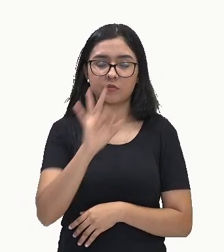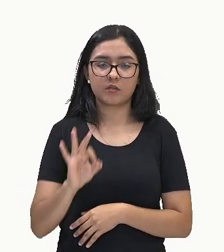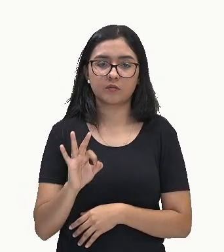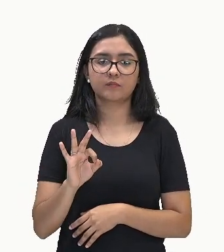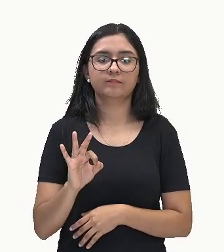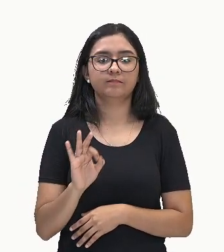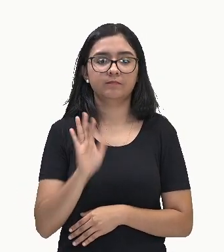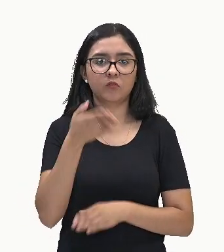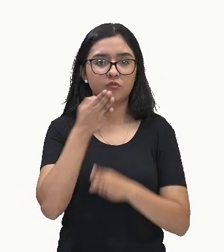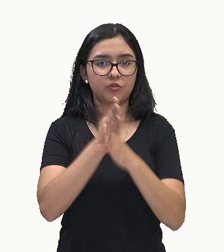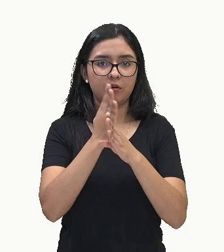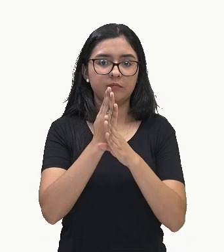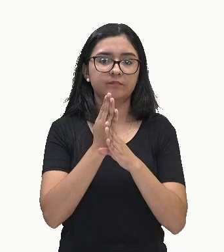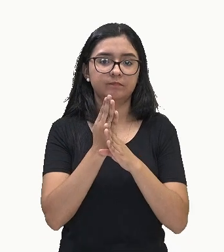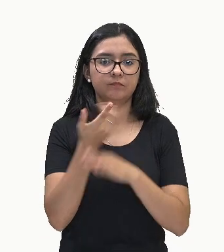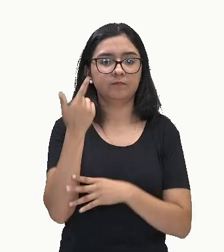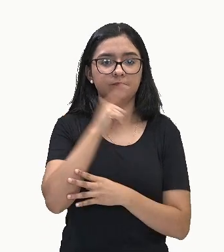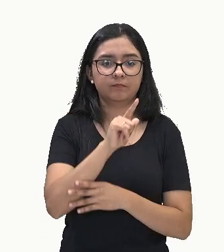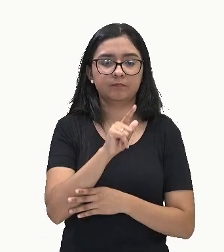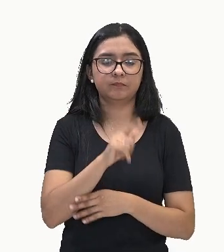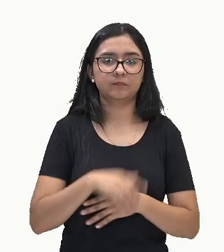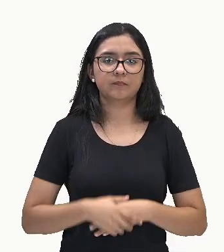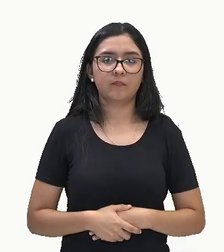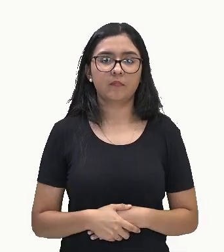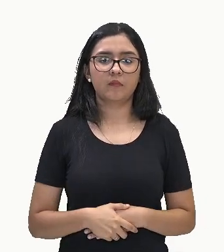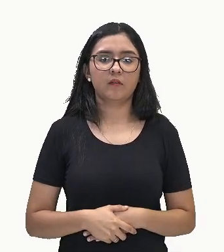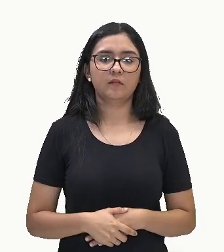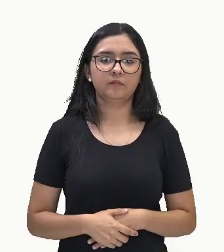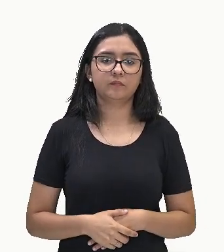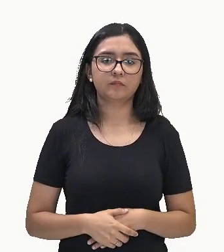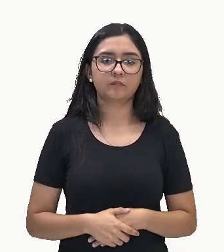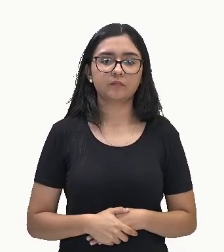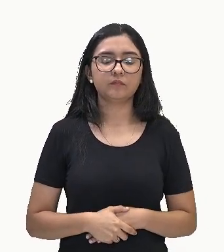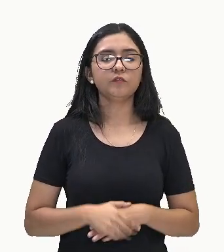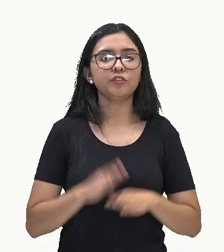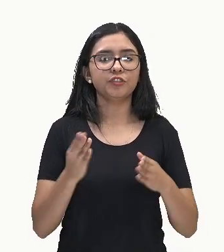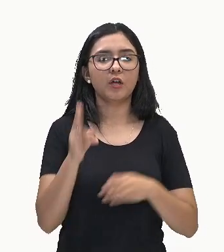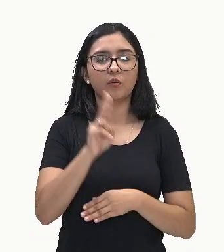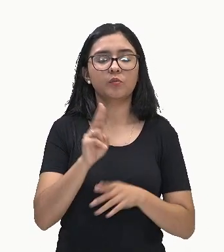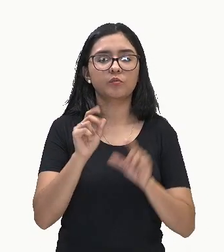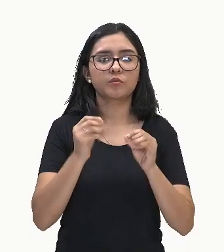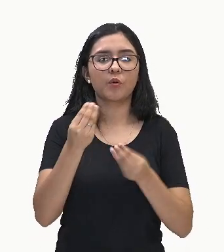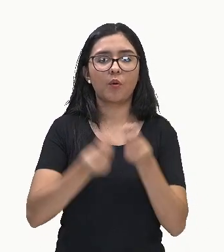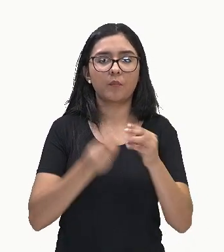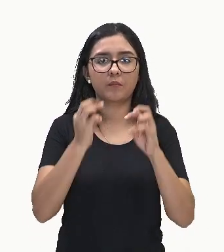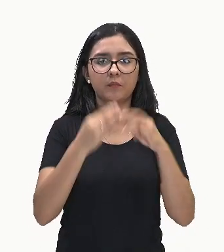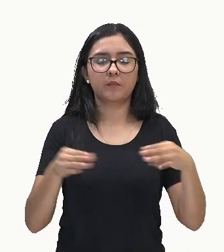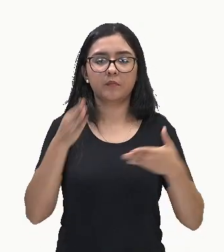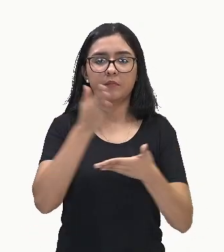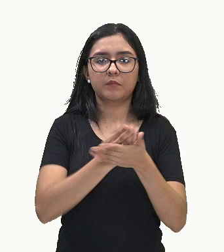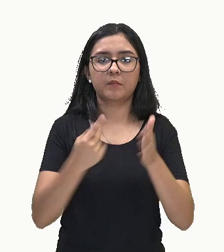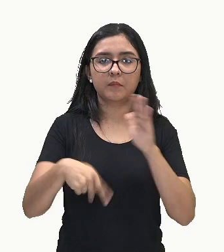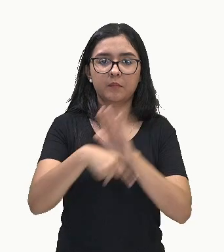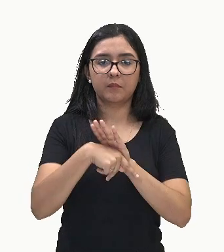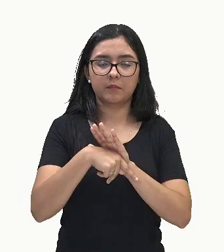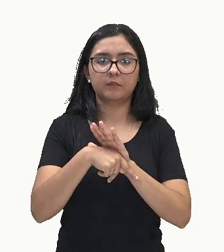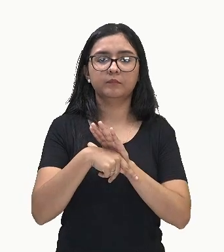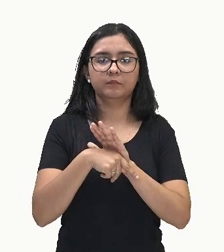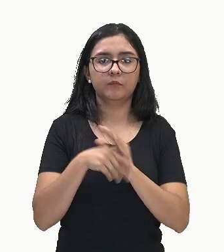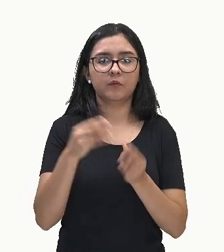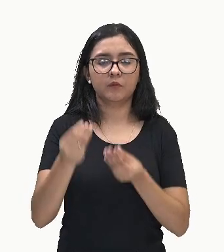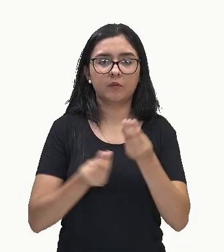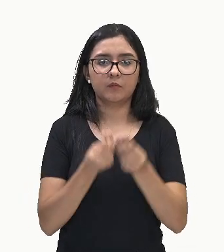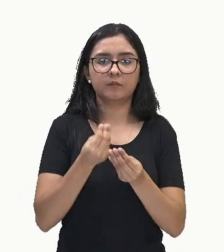daí já foi né uma aplicação do nossa média de tendência